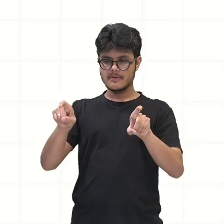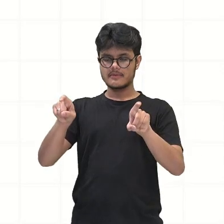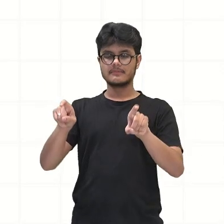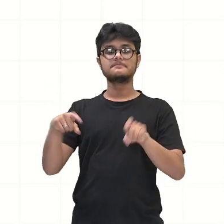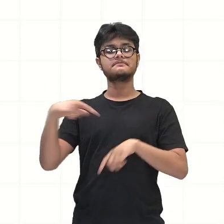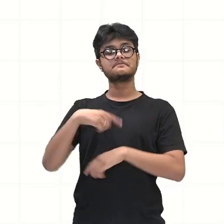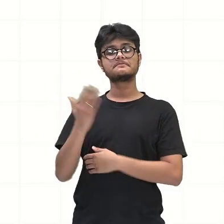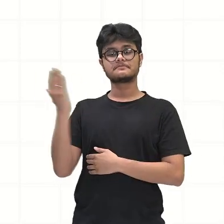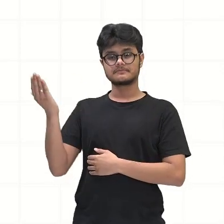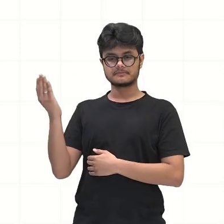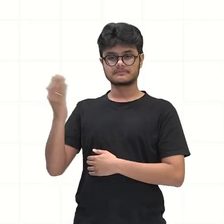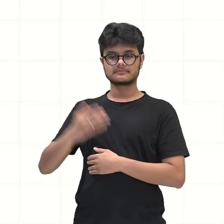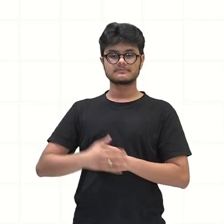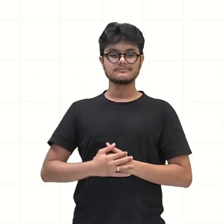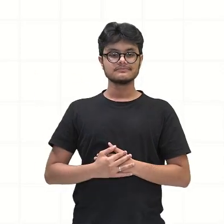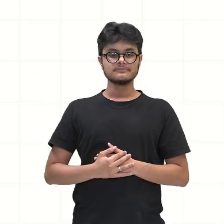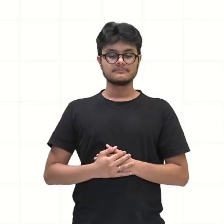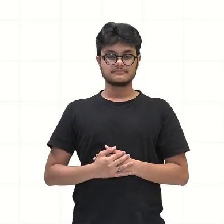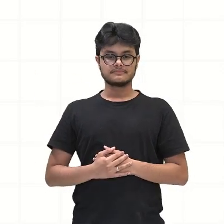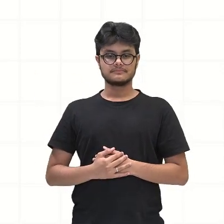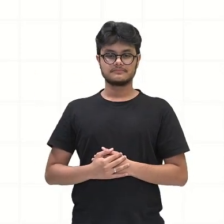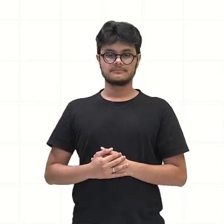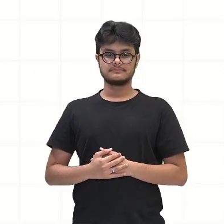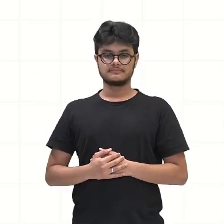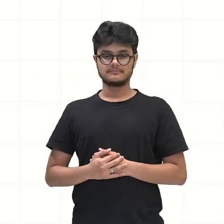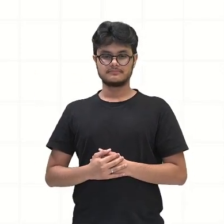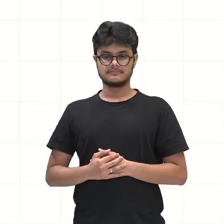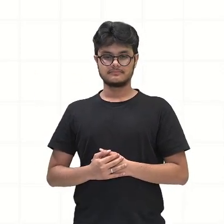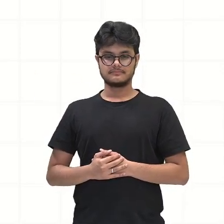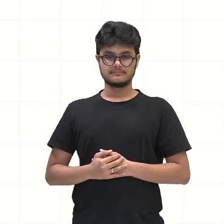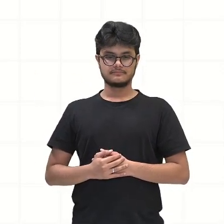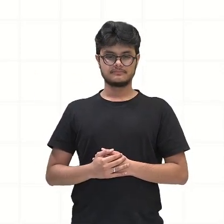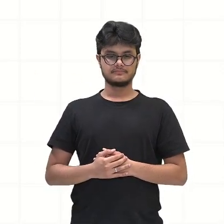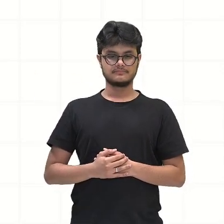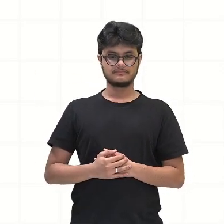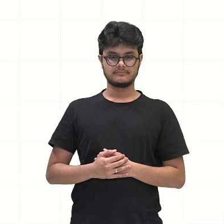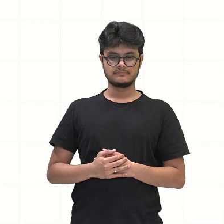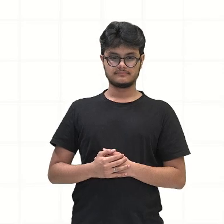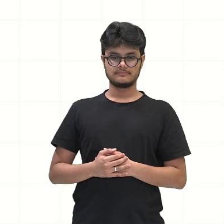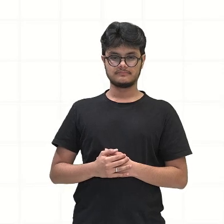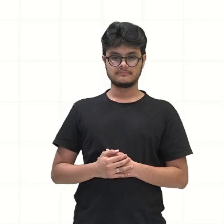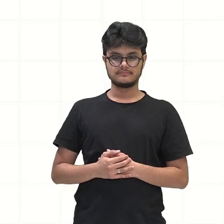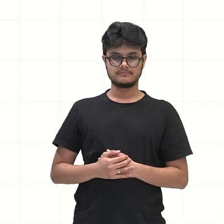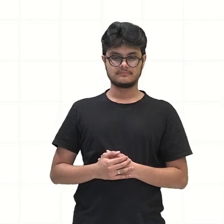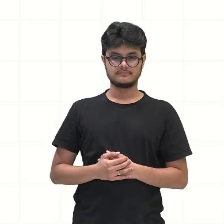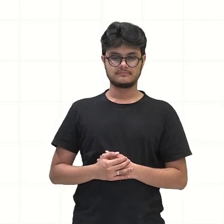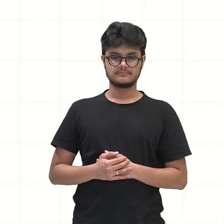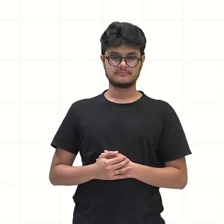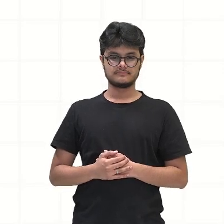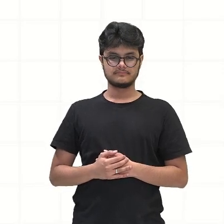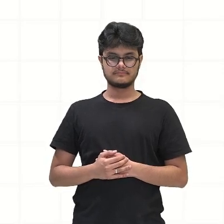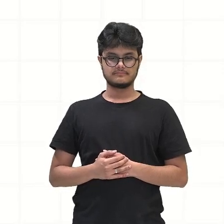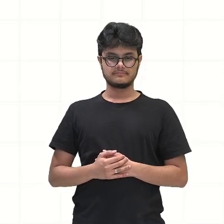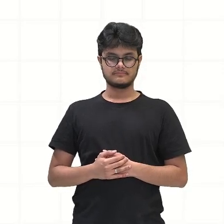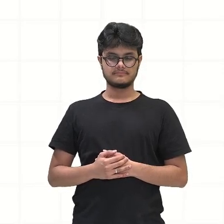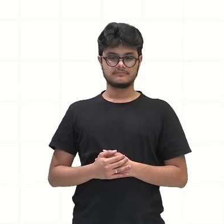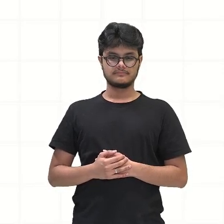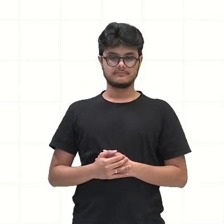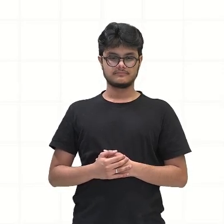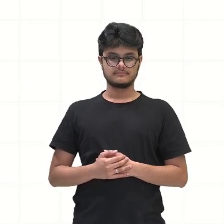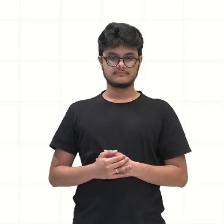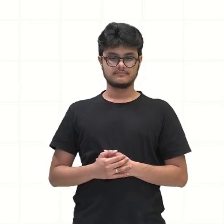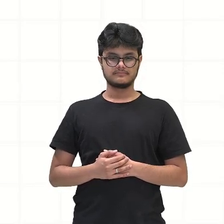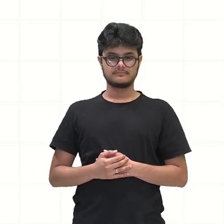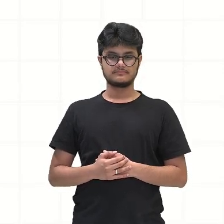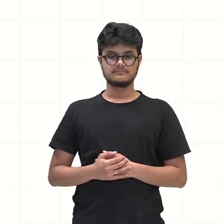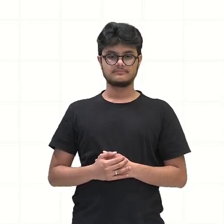meu espaço amostral, né, o espaço amostral dessa moeda, e escreveria aqui o espaço amostral, cara e